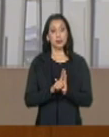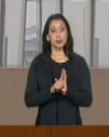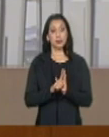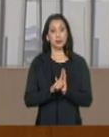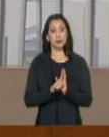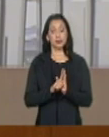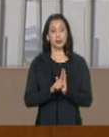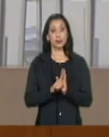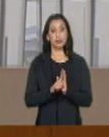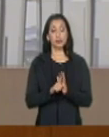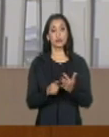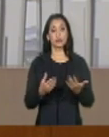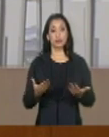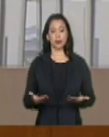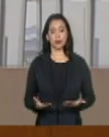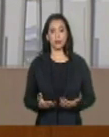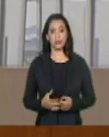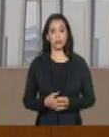era